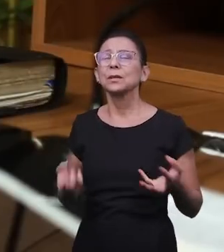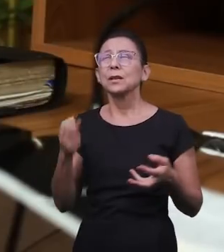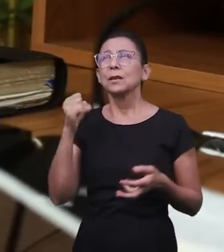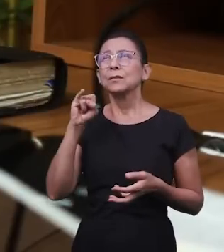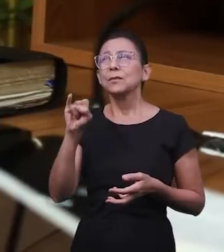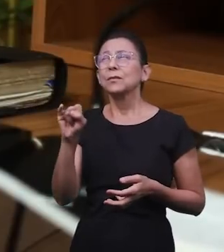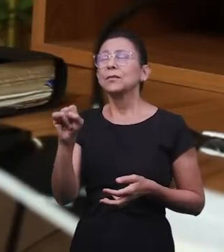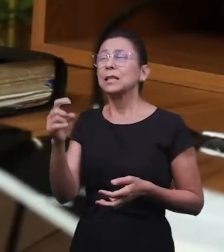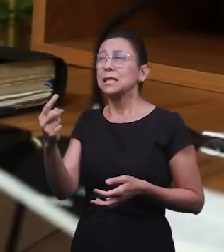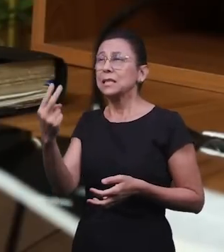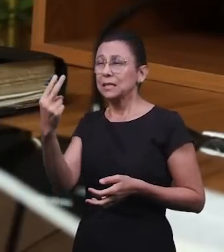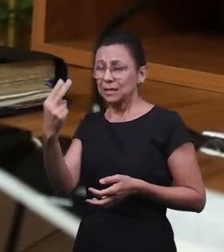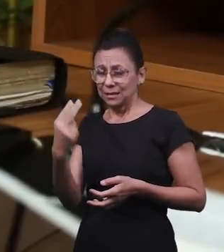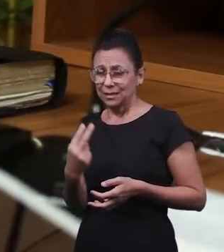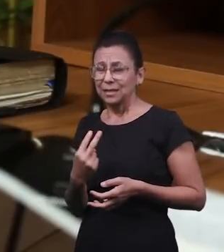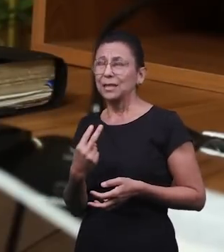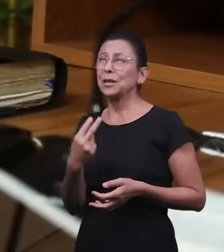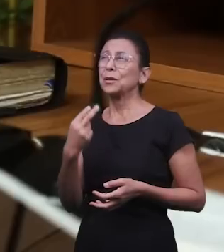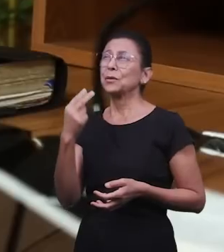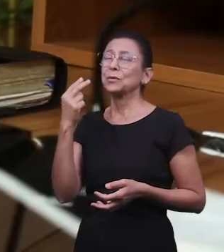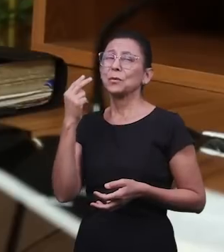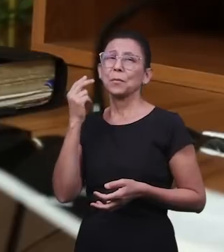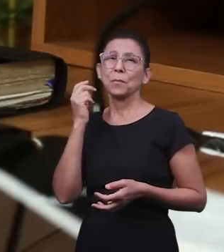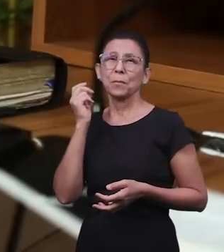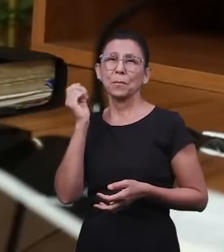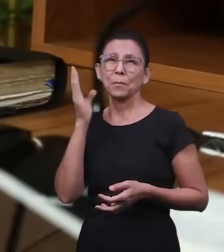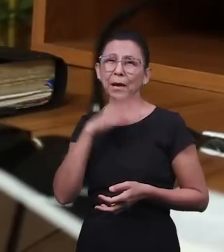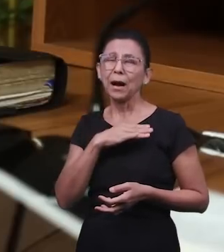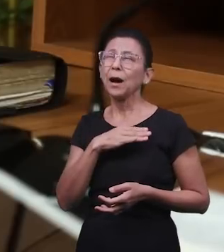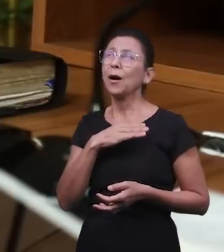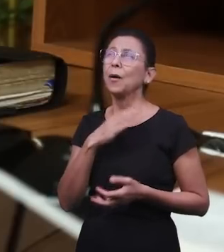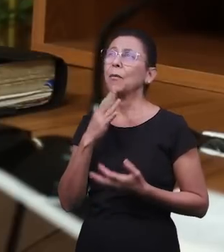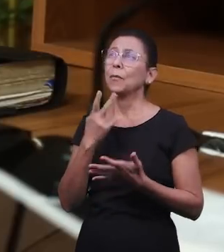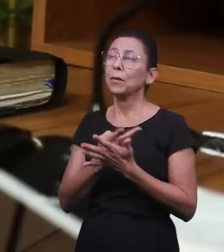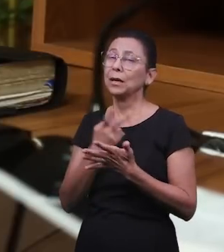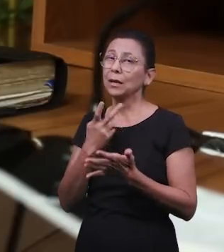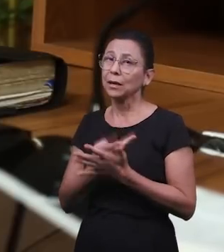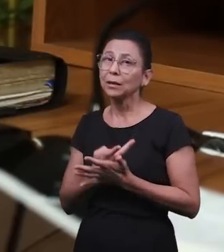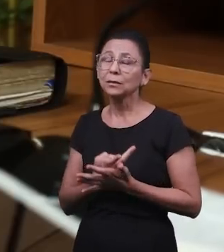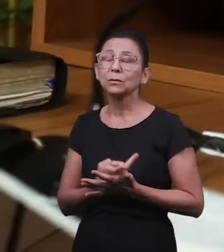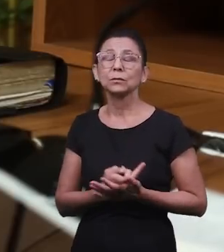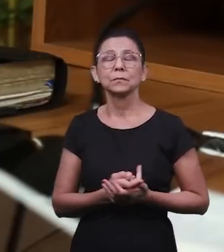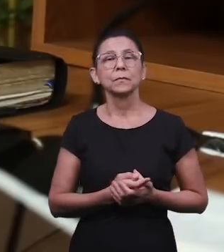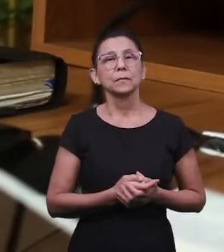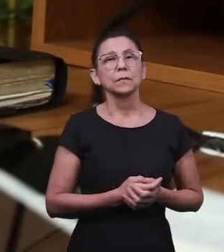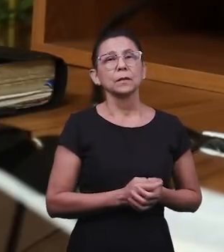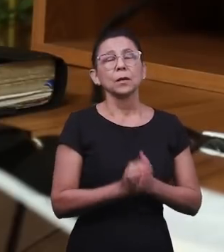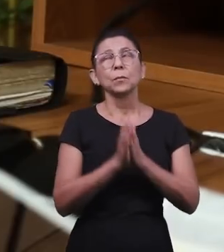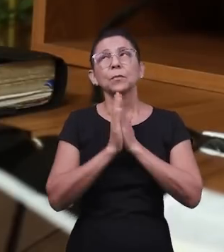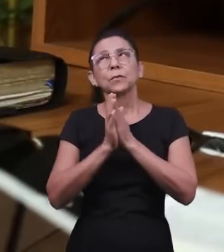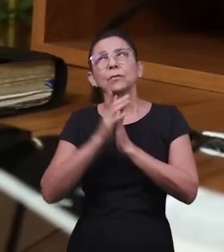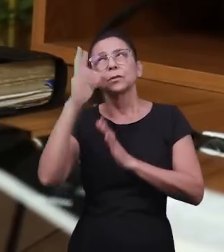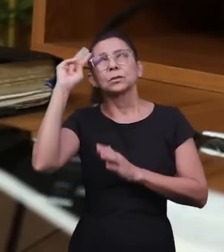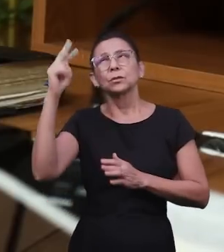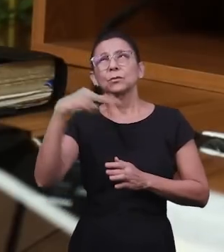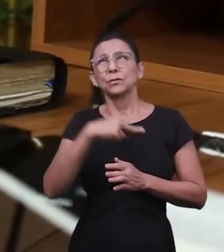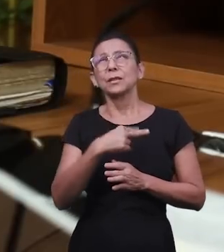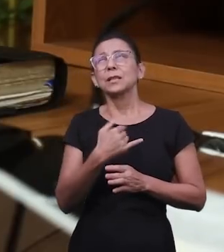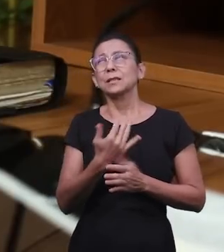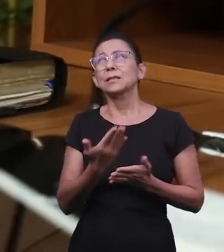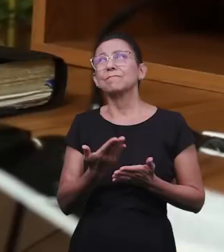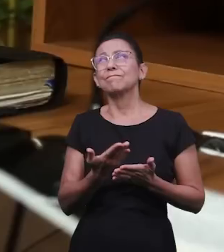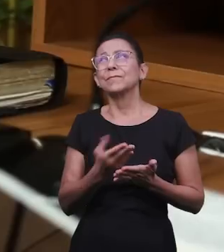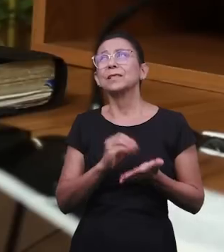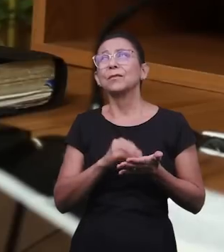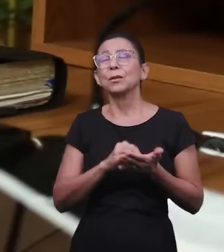pelo caminho eterno. Então ele pediu, Senhor, solta o meu coração, vê se eu tenho alguma coisa que está faltando aí para acertar na minha vida. Essa oração de Davi é uma oração que o mundo deve